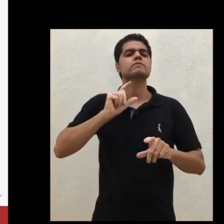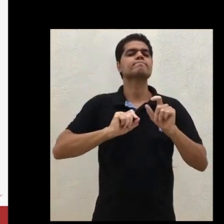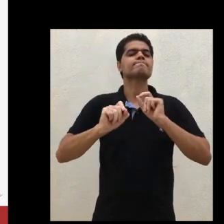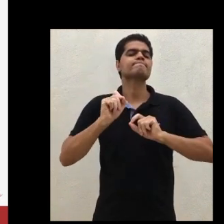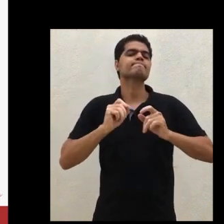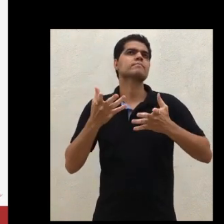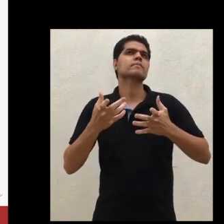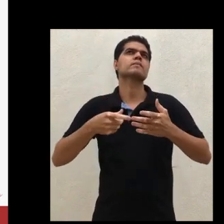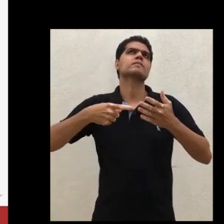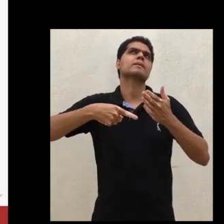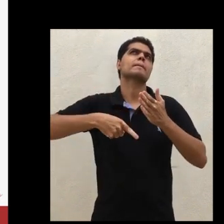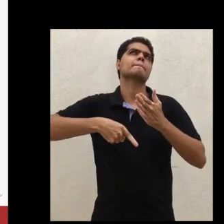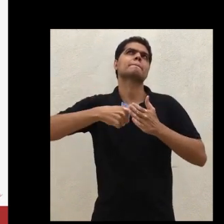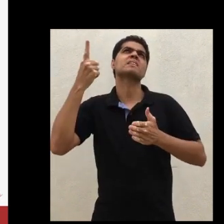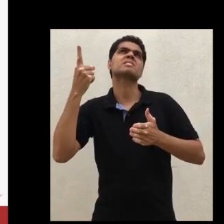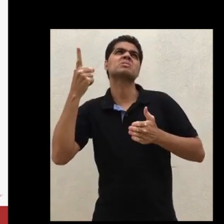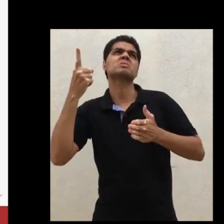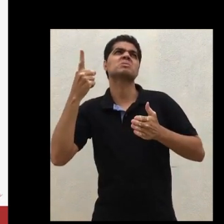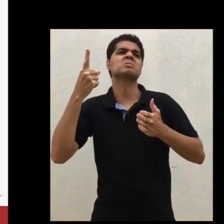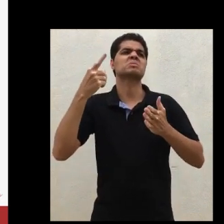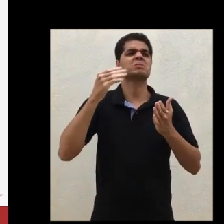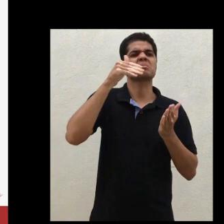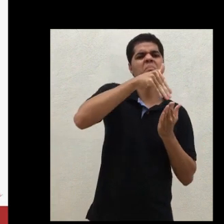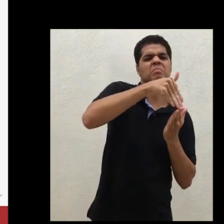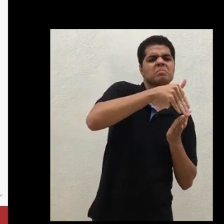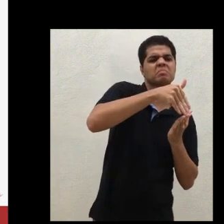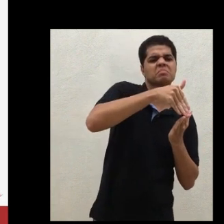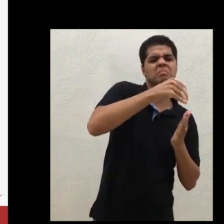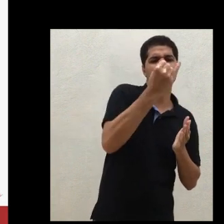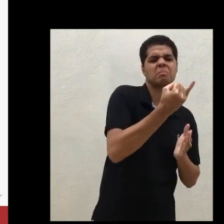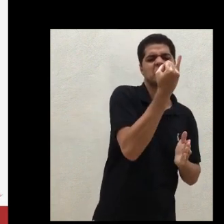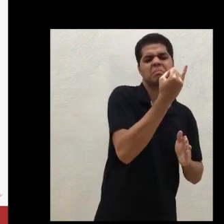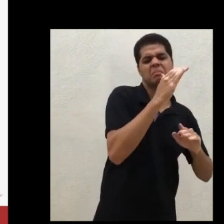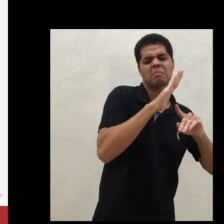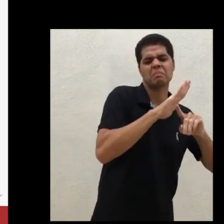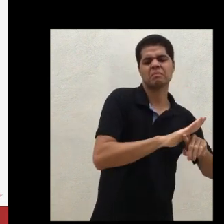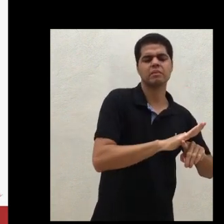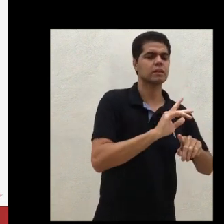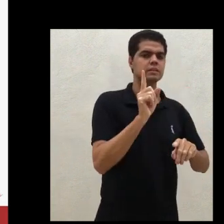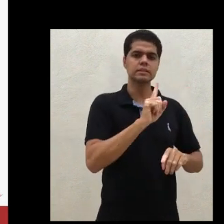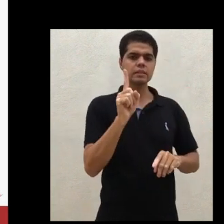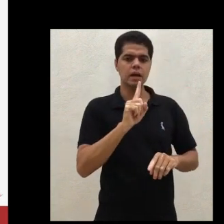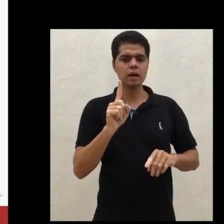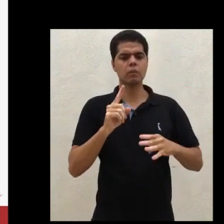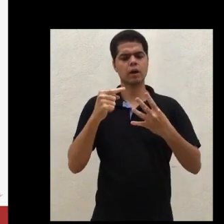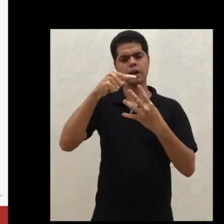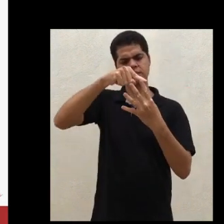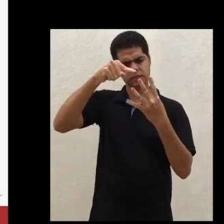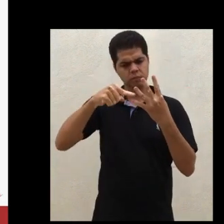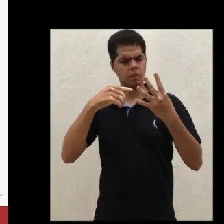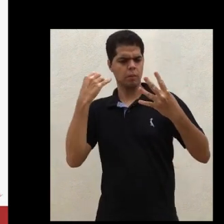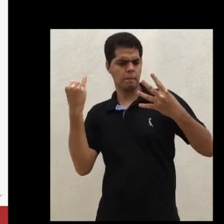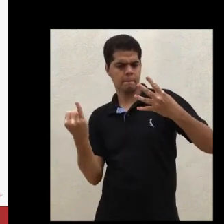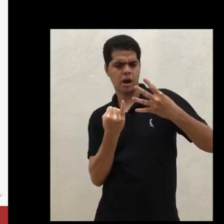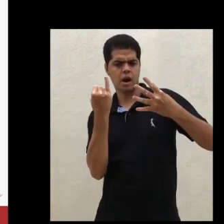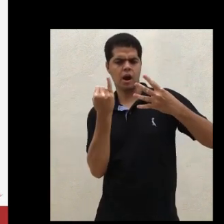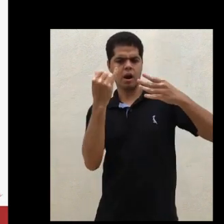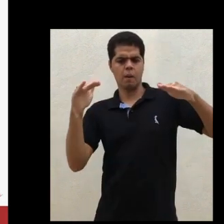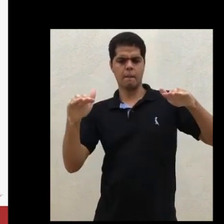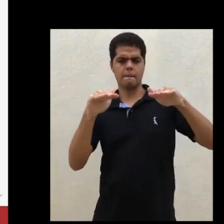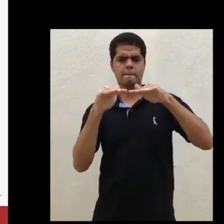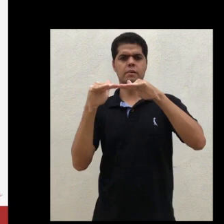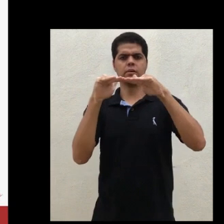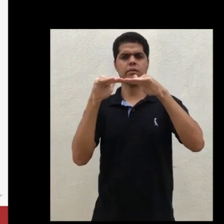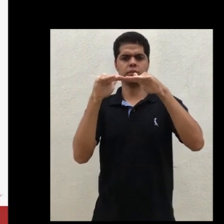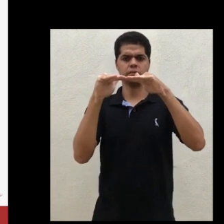fuzzy, não é que tem uma ordem, primeira mais importante e a última menos importante, não é isso. Tá? As 4 para mim são igualmente importantes.